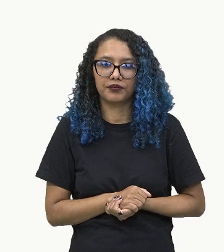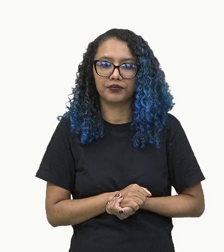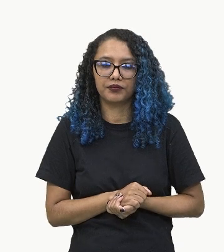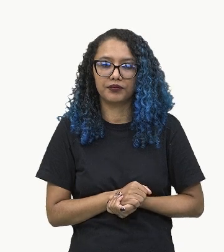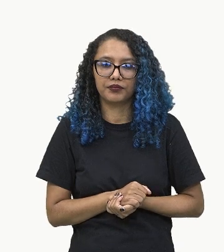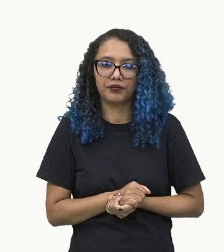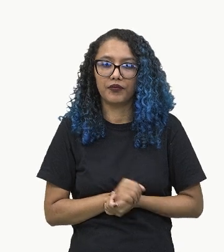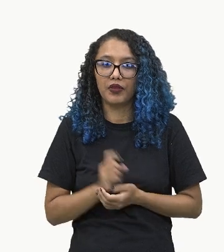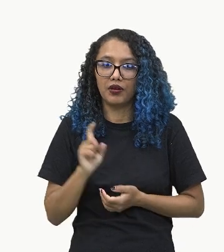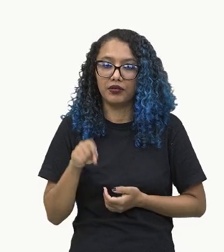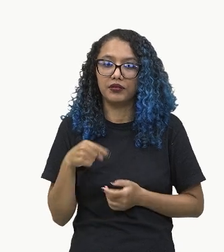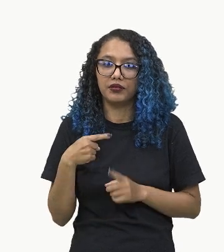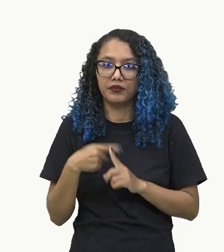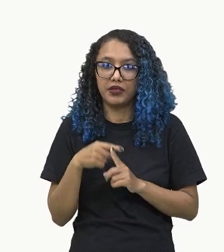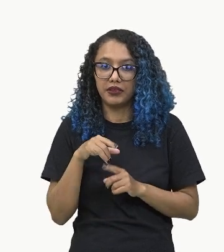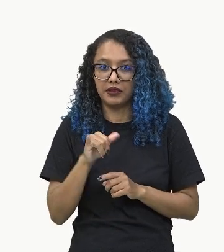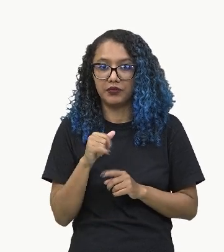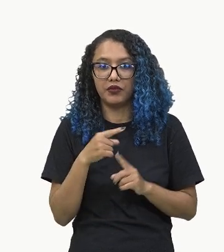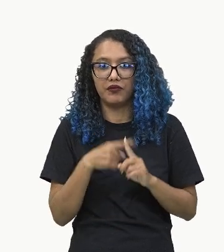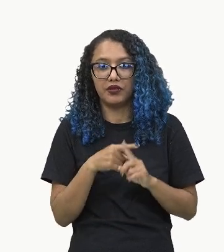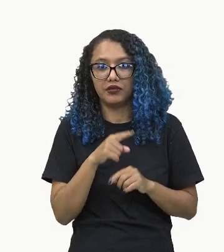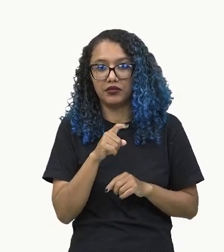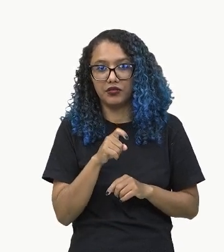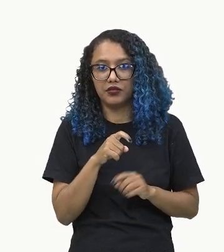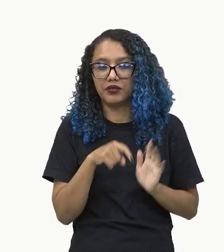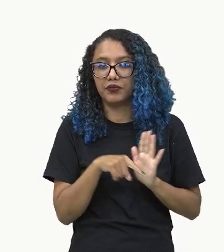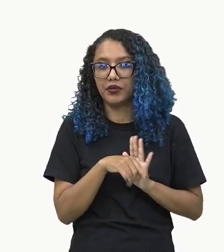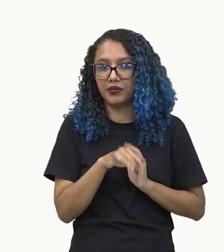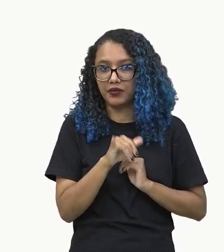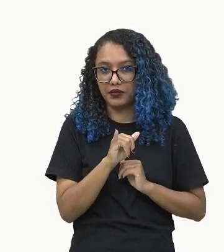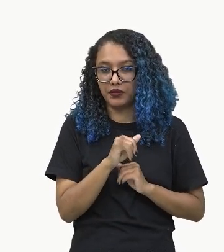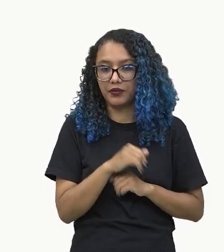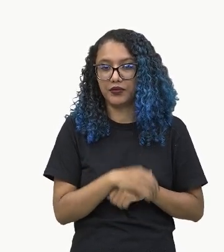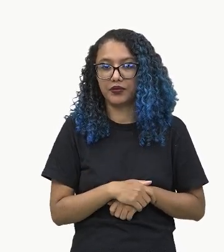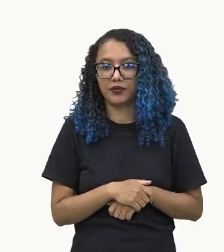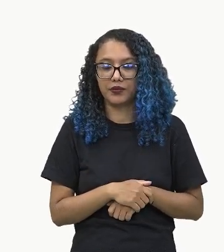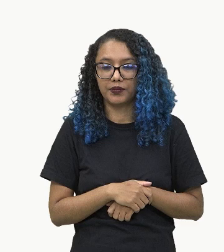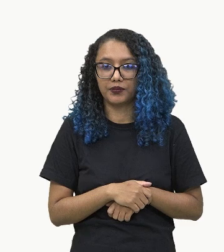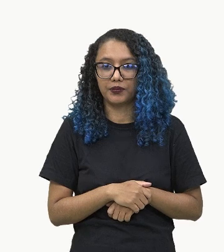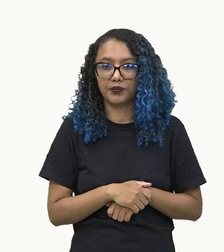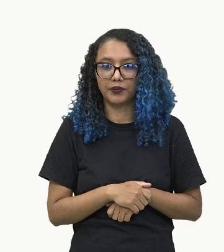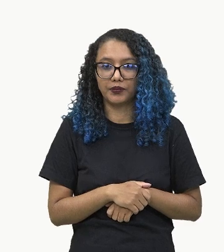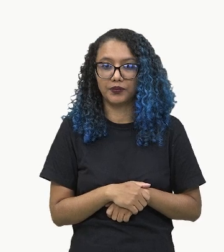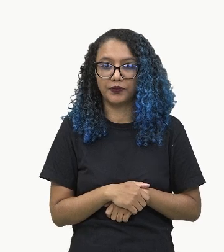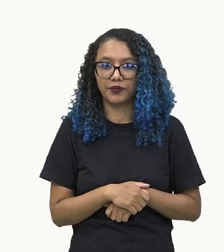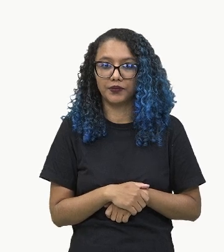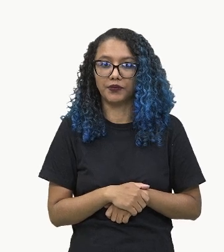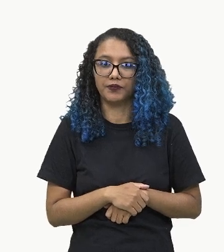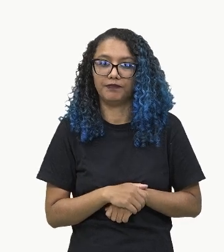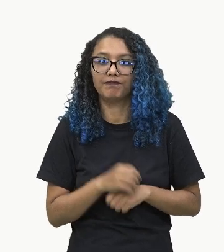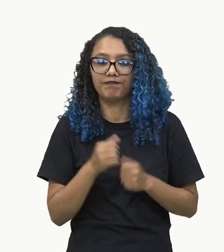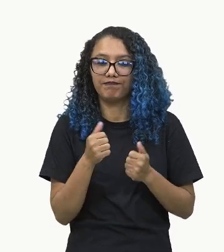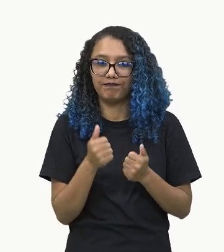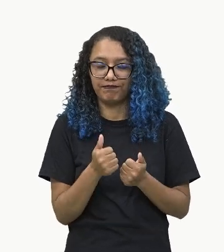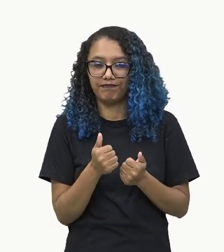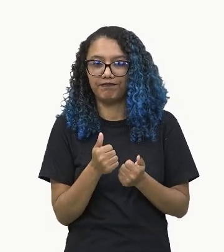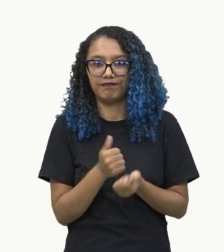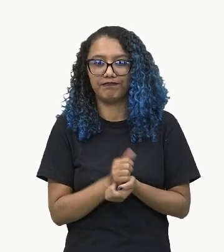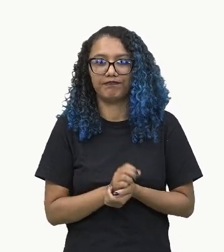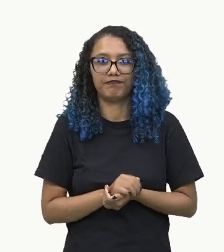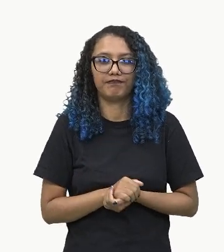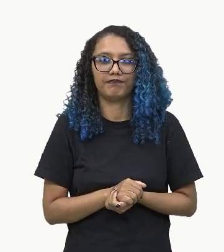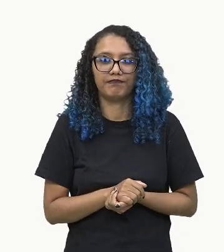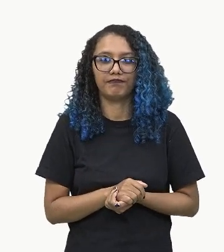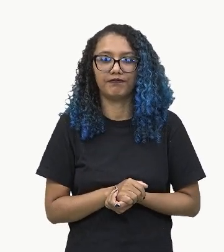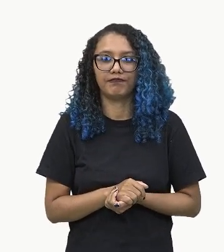x mais y vezes x menos y. Tudo bem? E